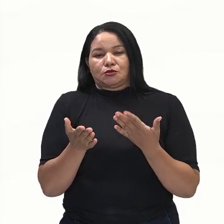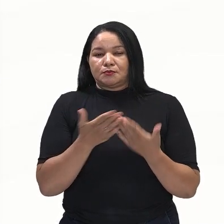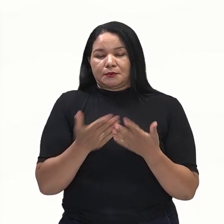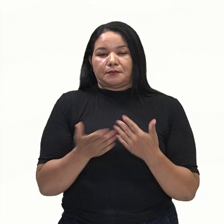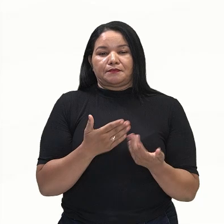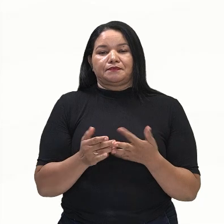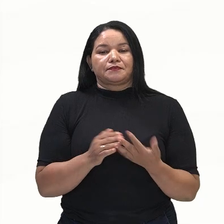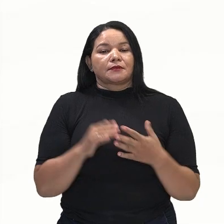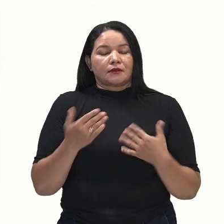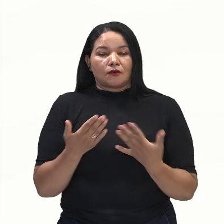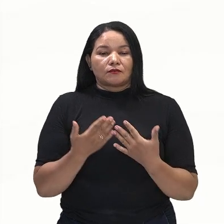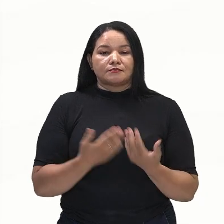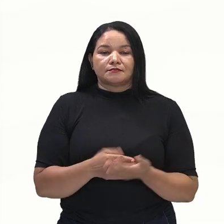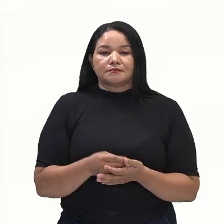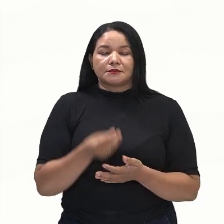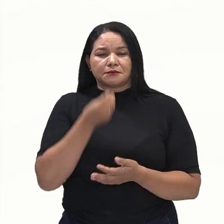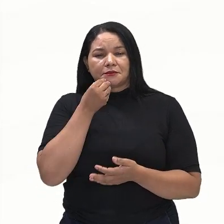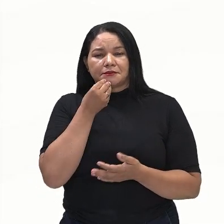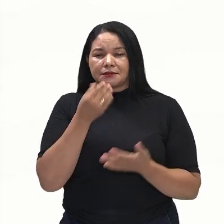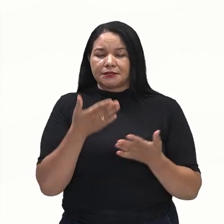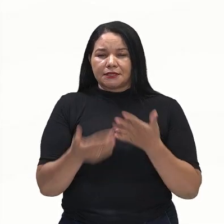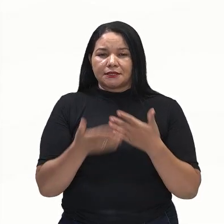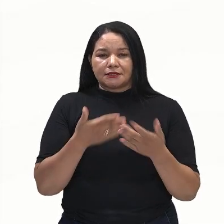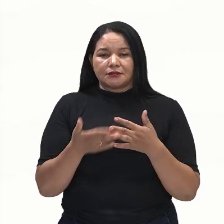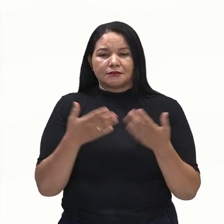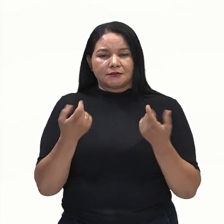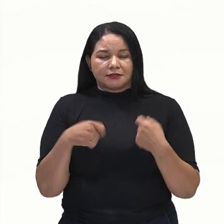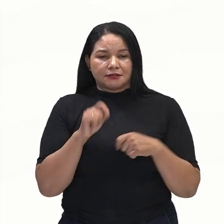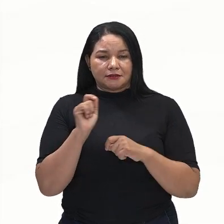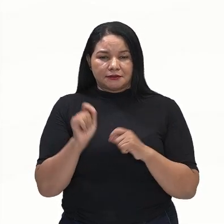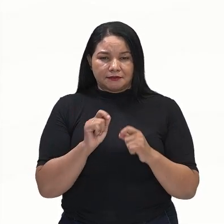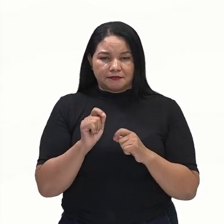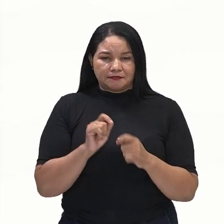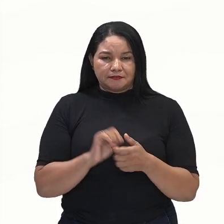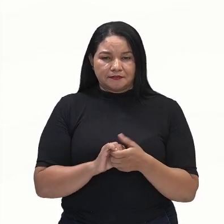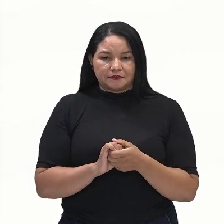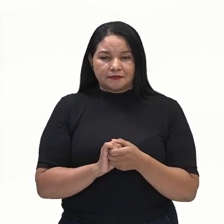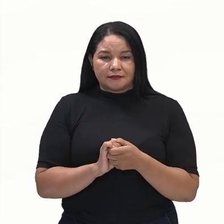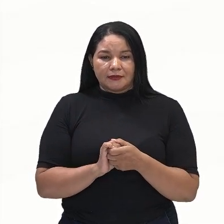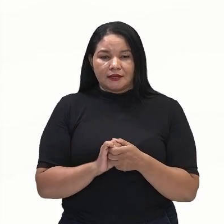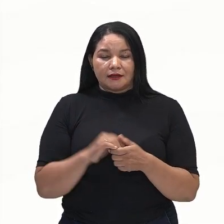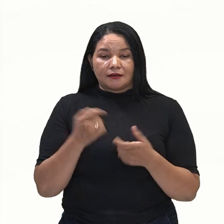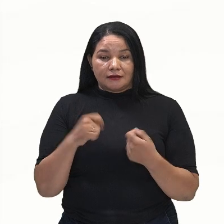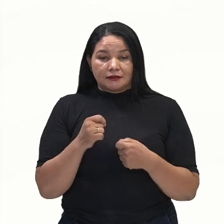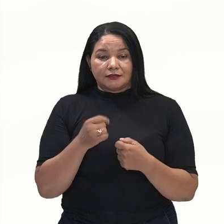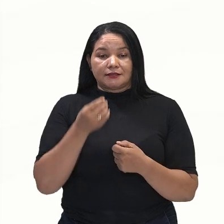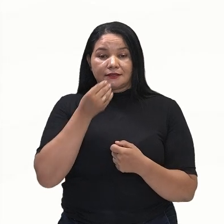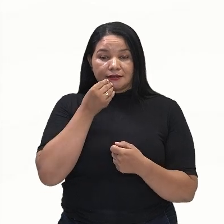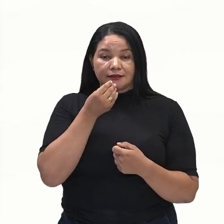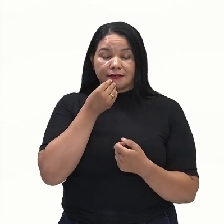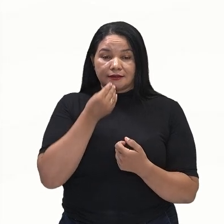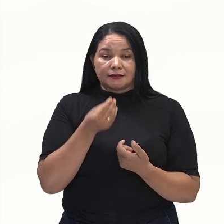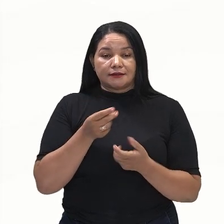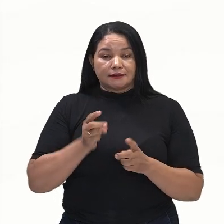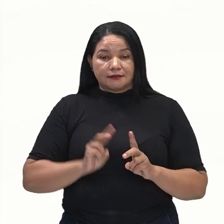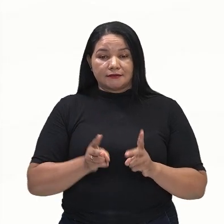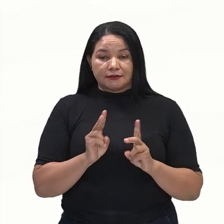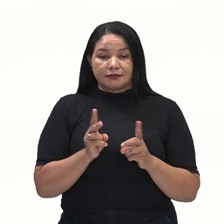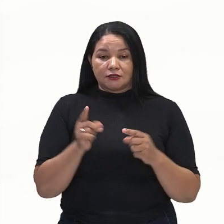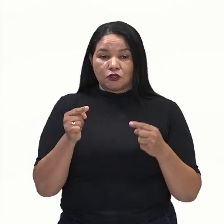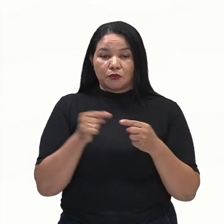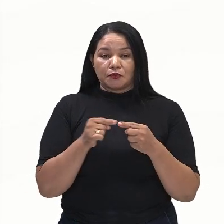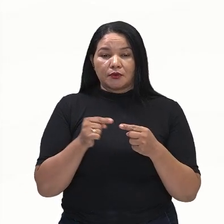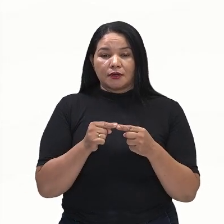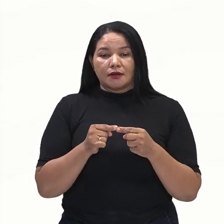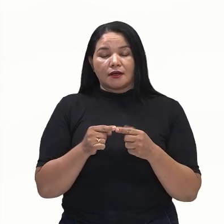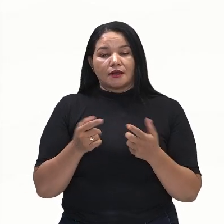Experimento aleatório é o experimento que, ao ser realizado várias vezes, nas mesmas condições, ainda assim